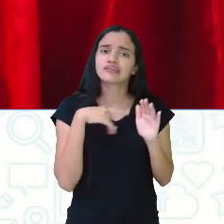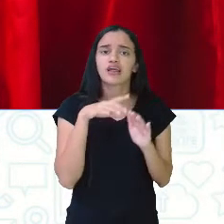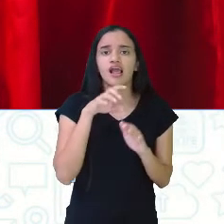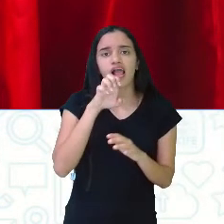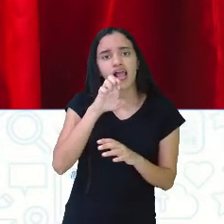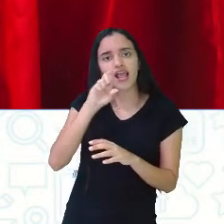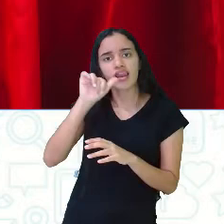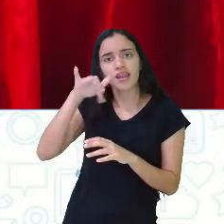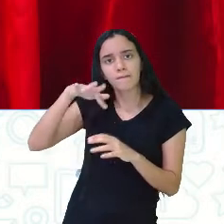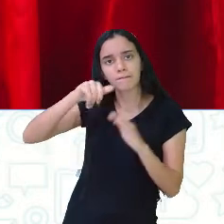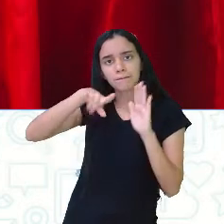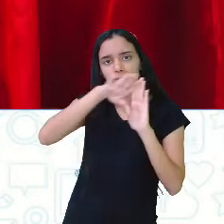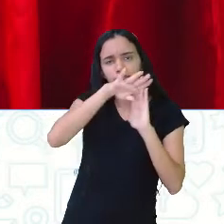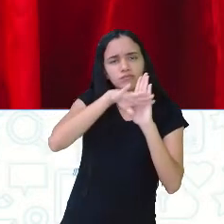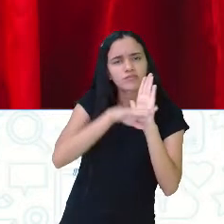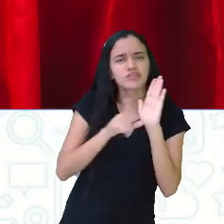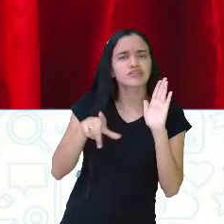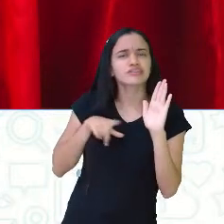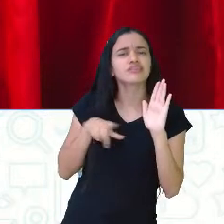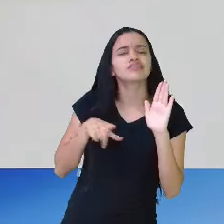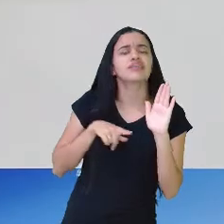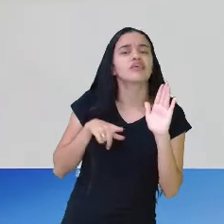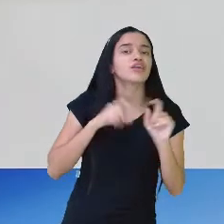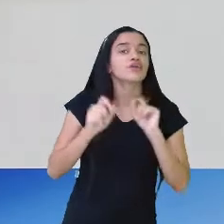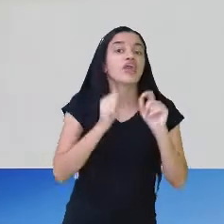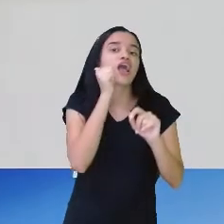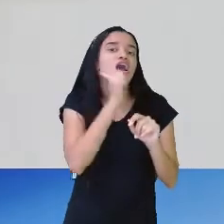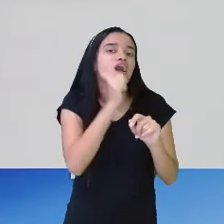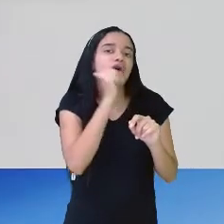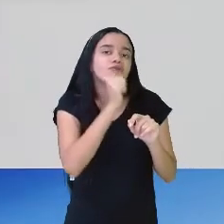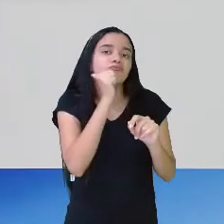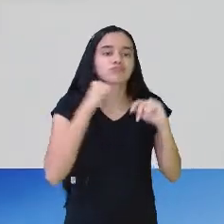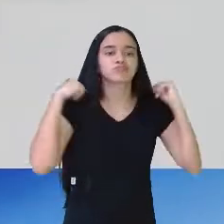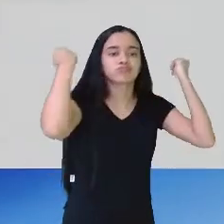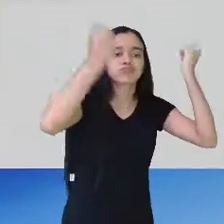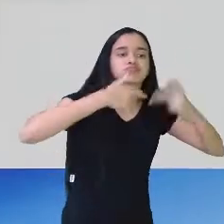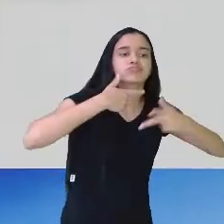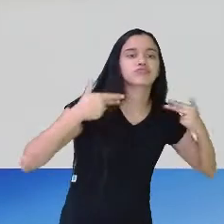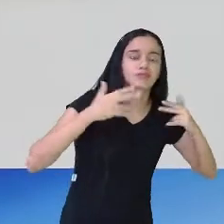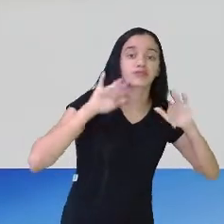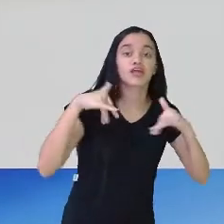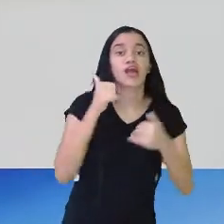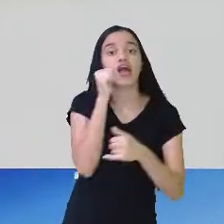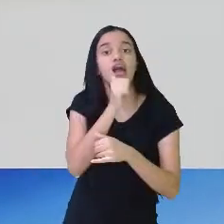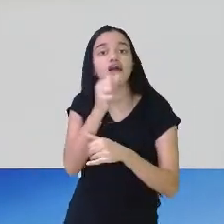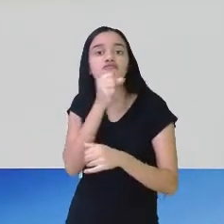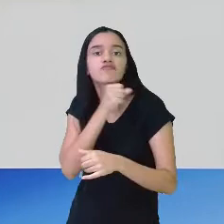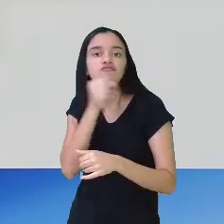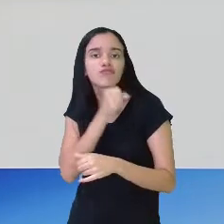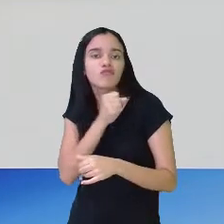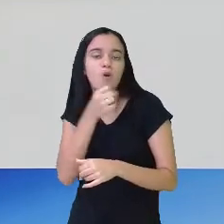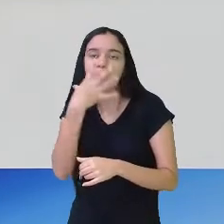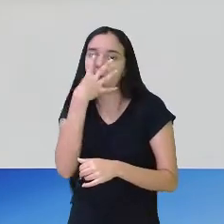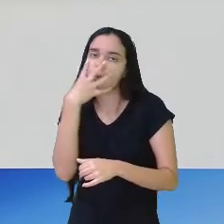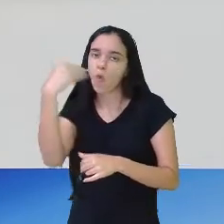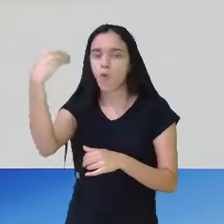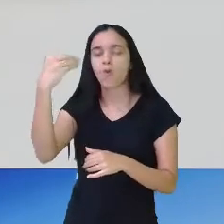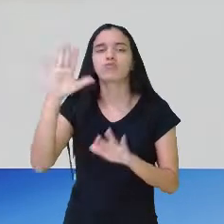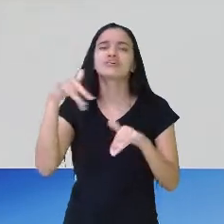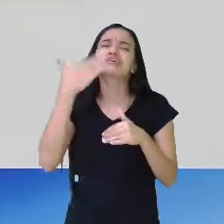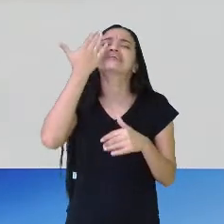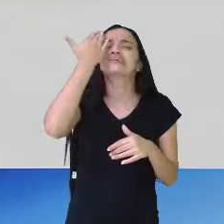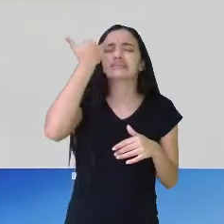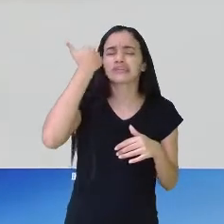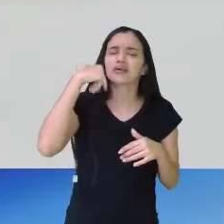a avó, a gente tem o lobo, o caçador, a gente tem uma menina que aqui no mini conto sabe que vai ser